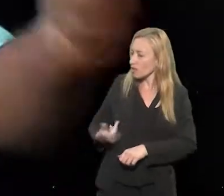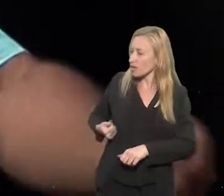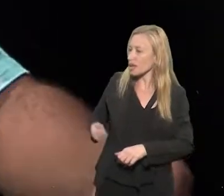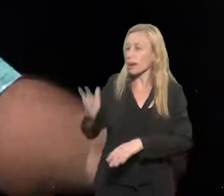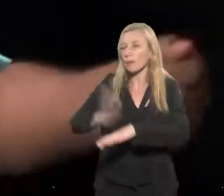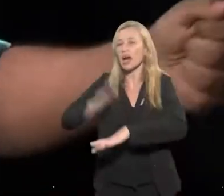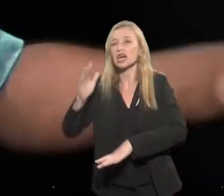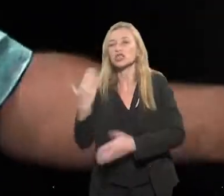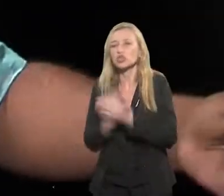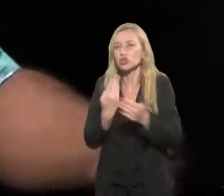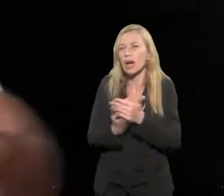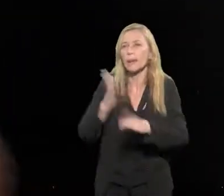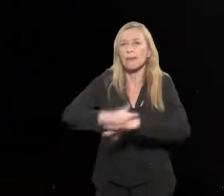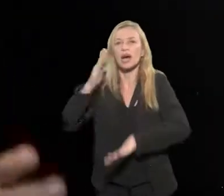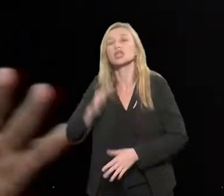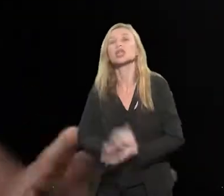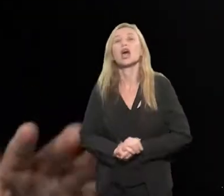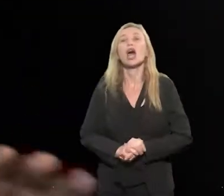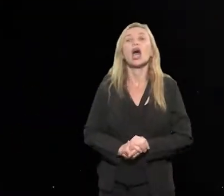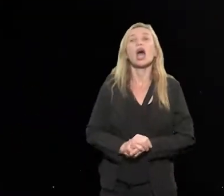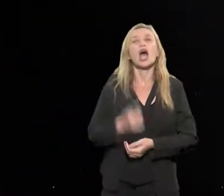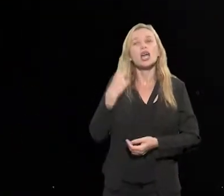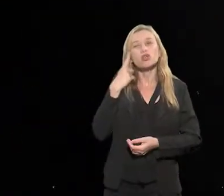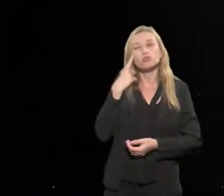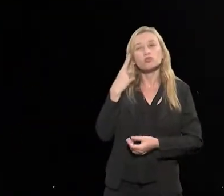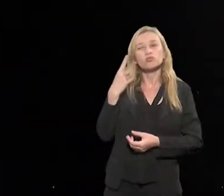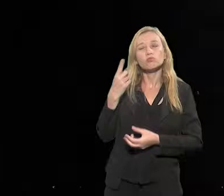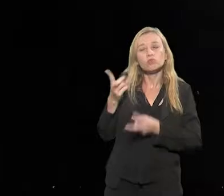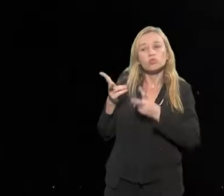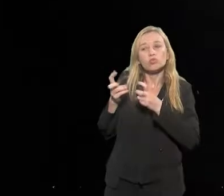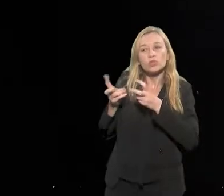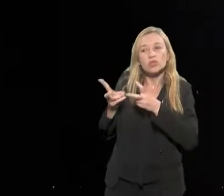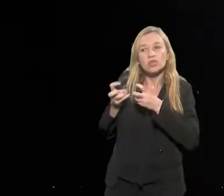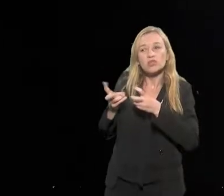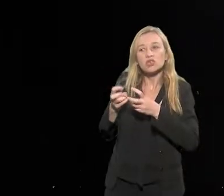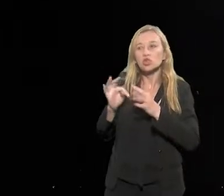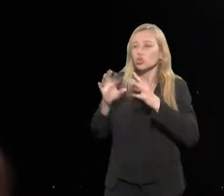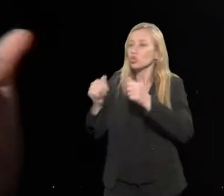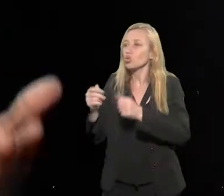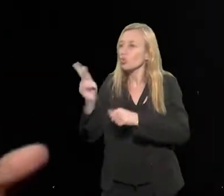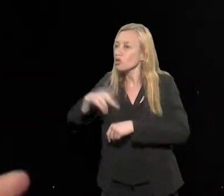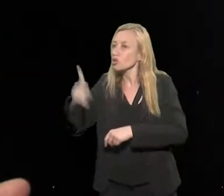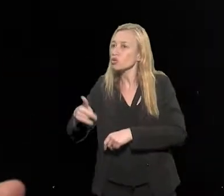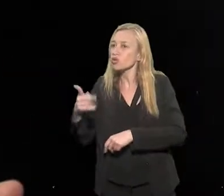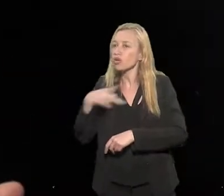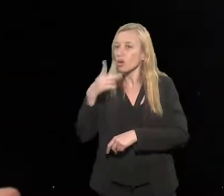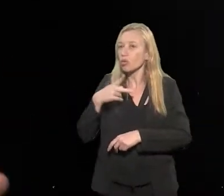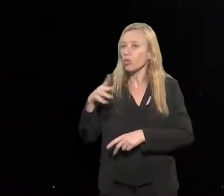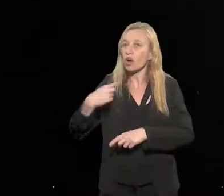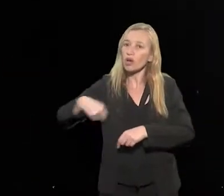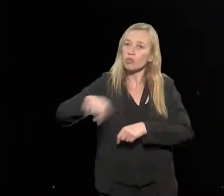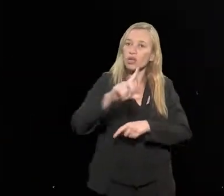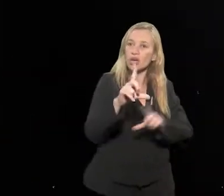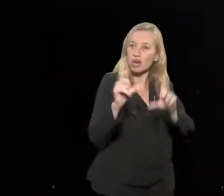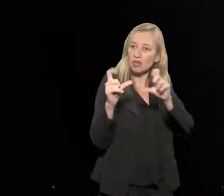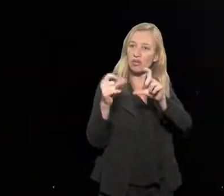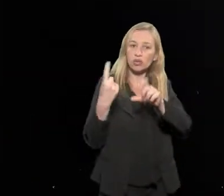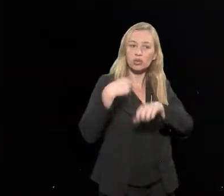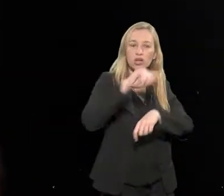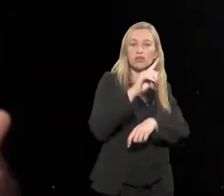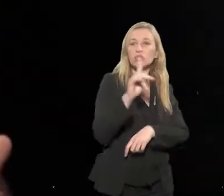mais, estudar mais. Aí esse toque do professor Joaquim Marçal foi fundamental. Eu peguei essas fotos e levei pro